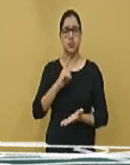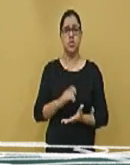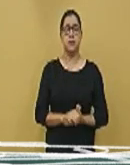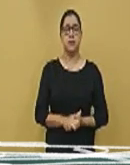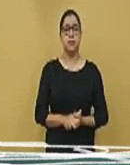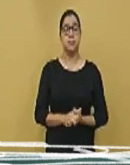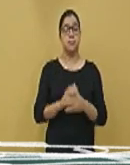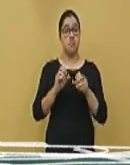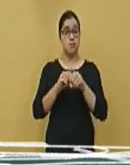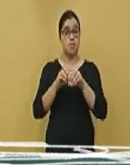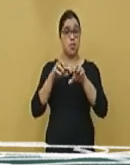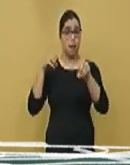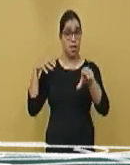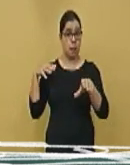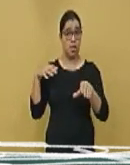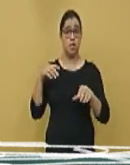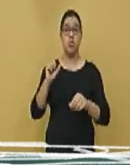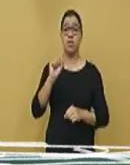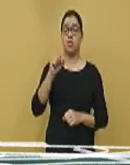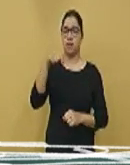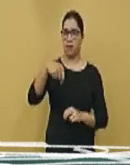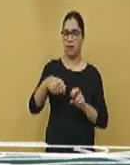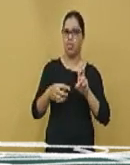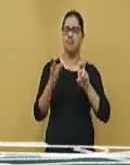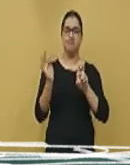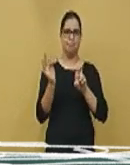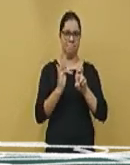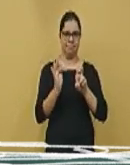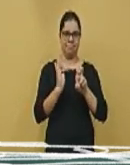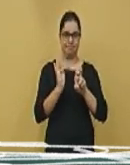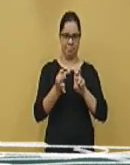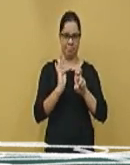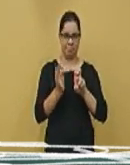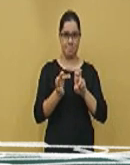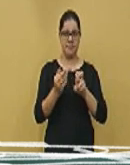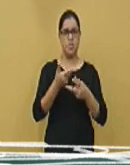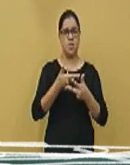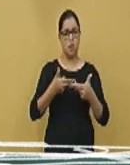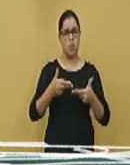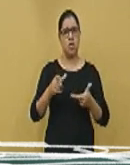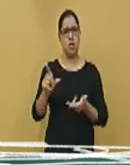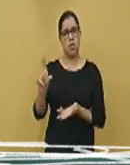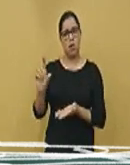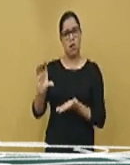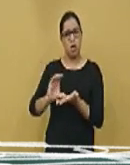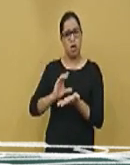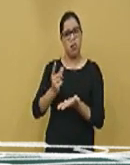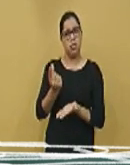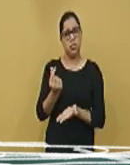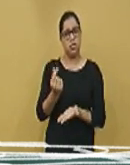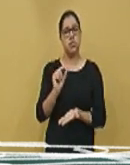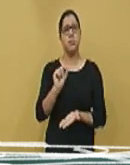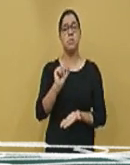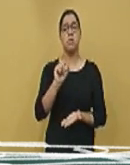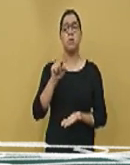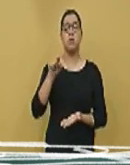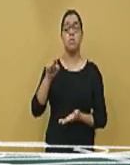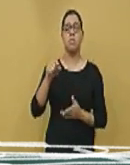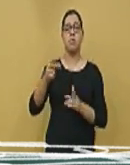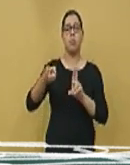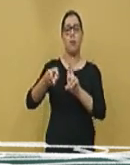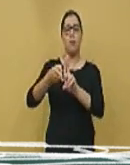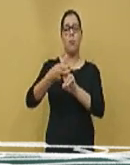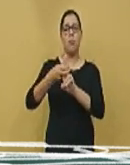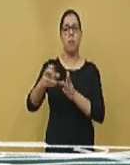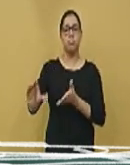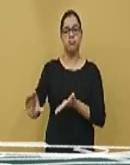EAD, a Faculdade de Educação à Distância, muitos dos recursos que ela utiliza são provenientes da UAB,